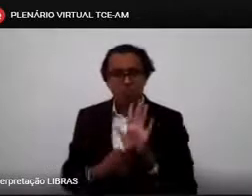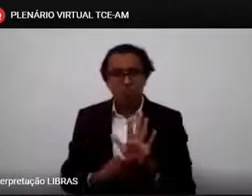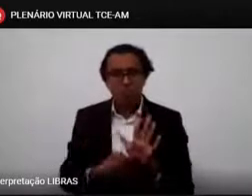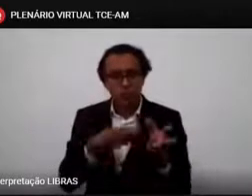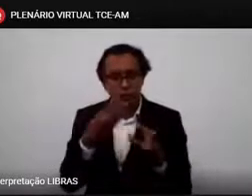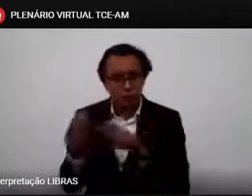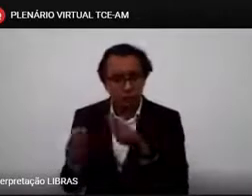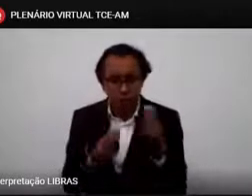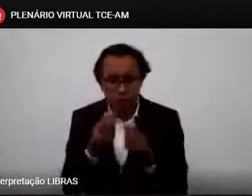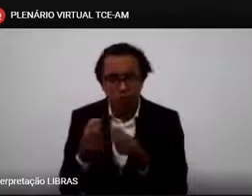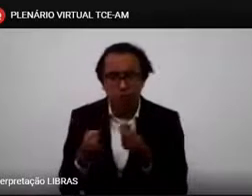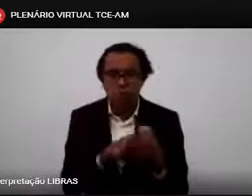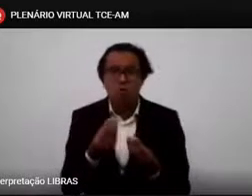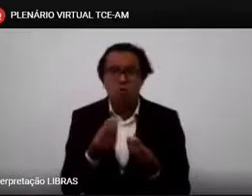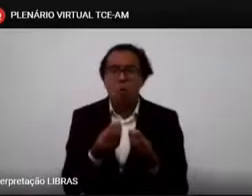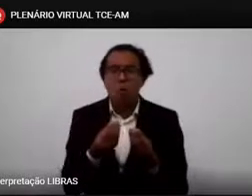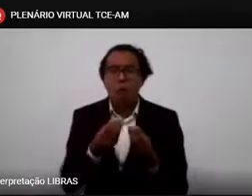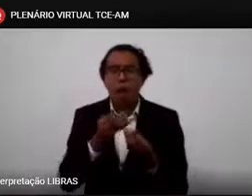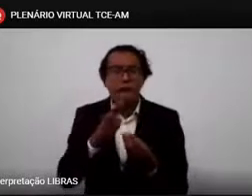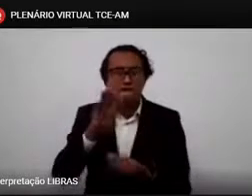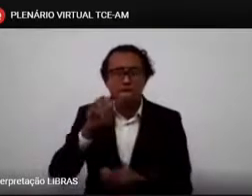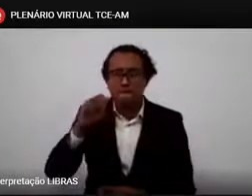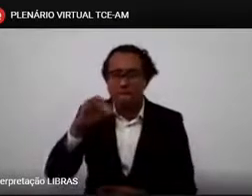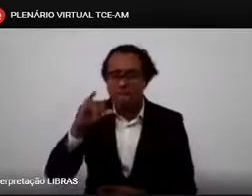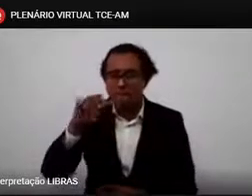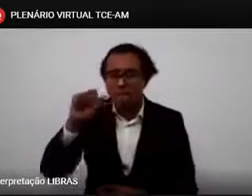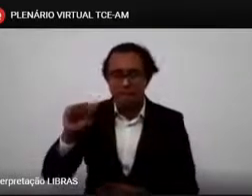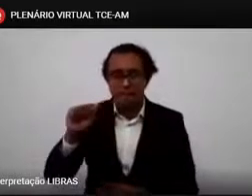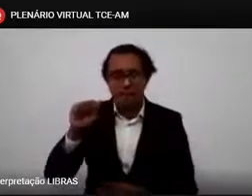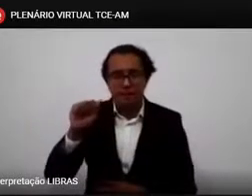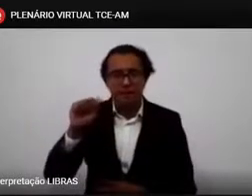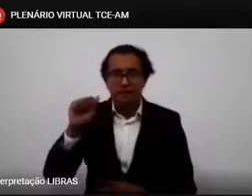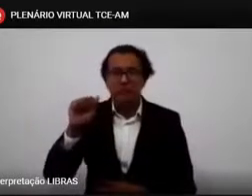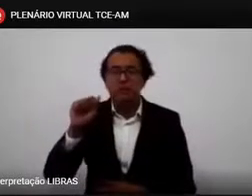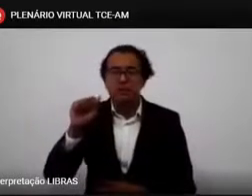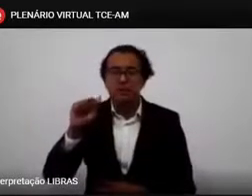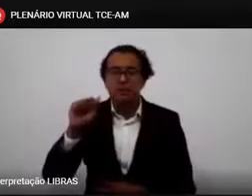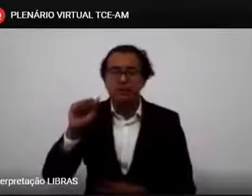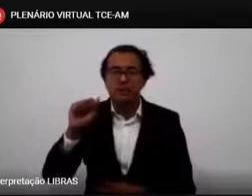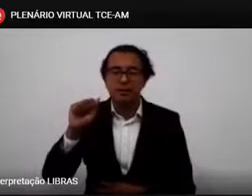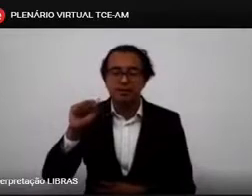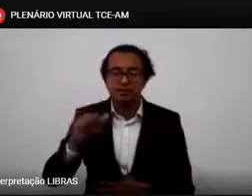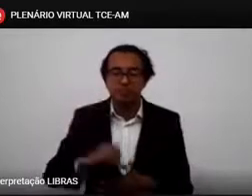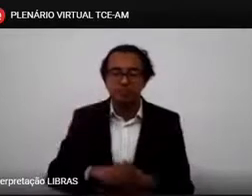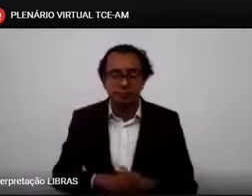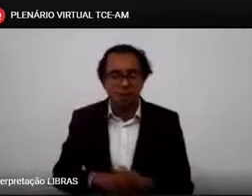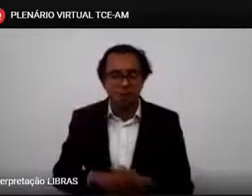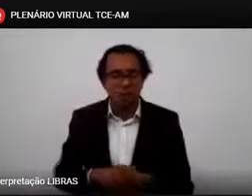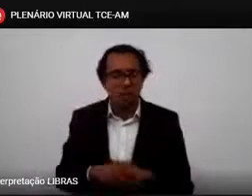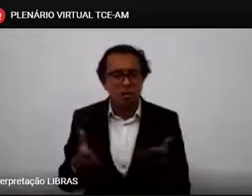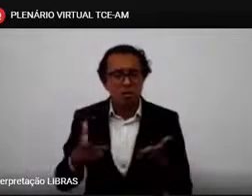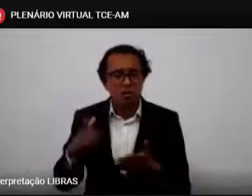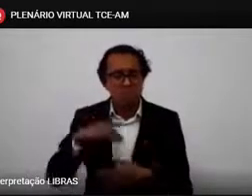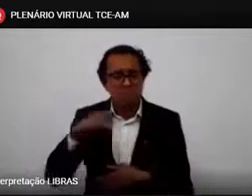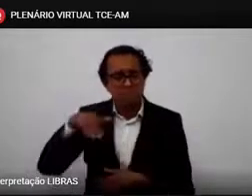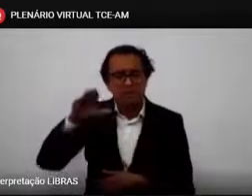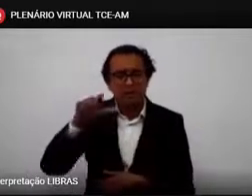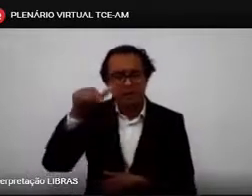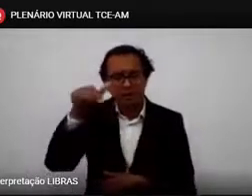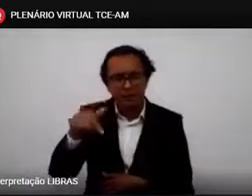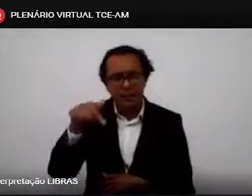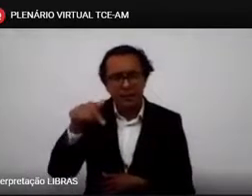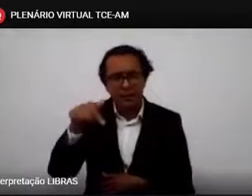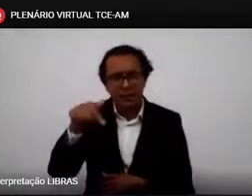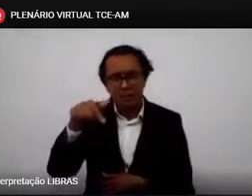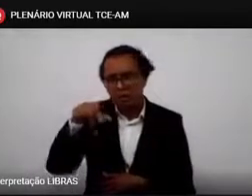vamos dizer assim, toda a bacia amazônica tem cerca de um pouco mais de 7 milhões de quilômetros quadrados,